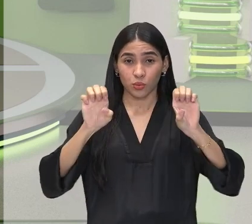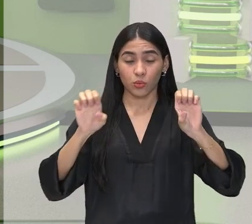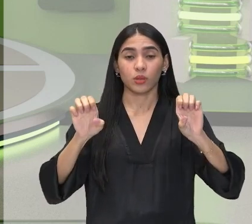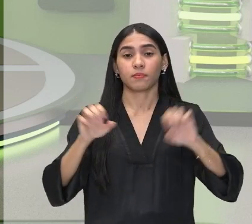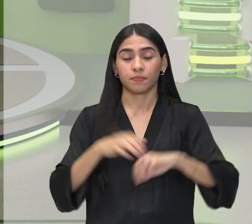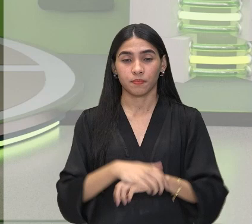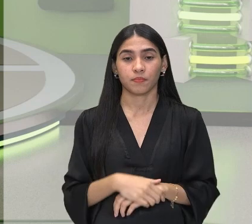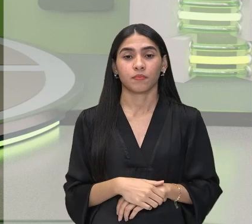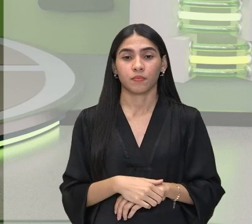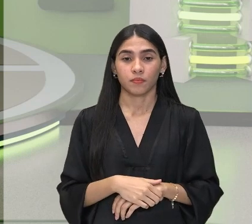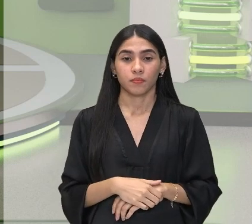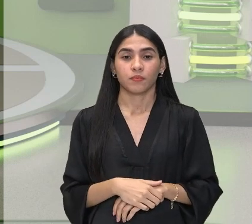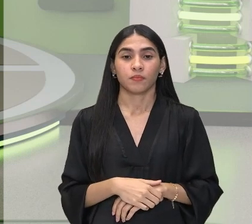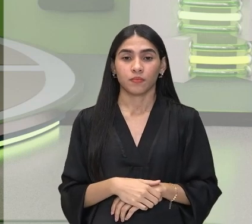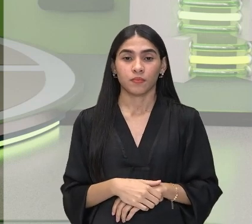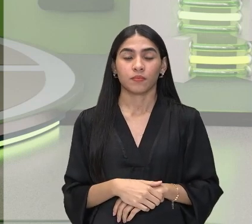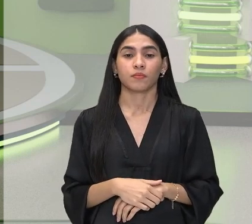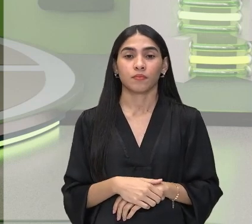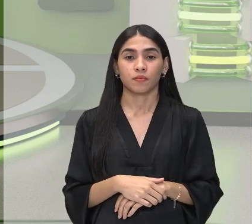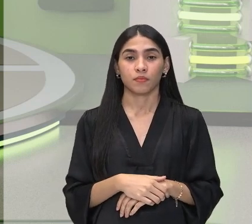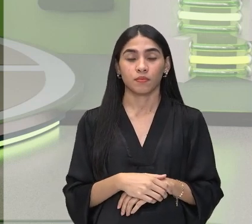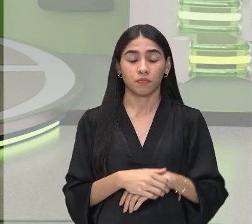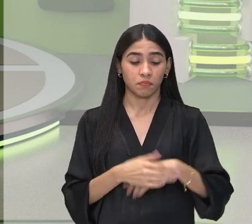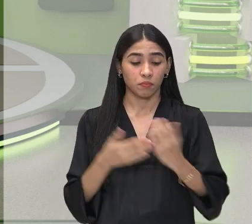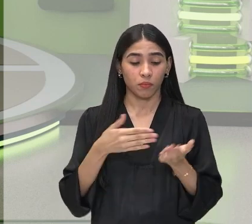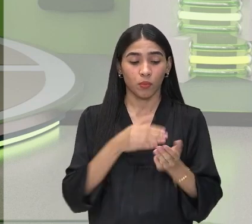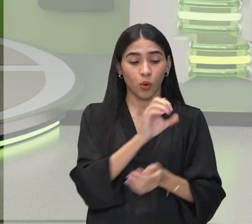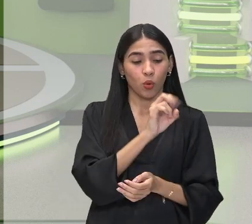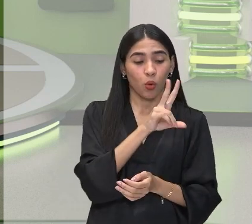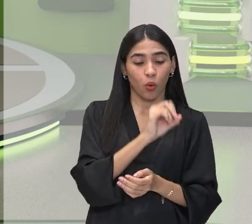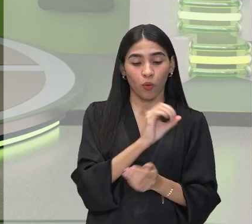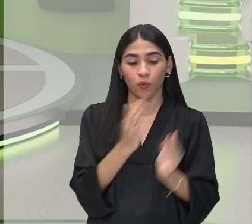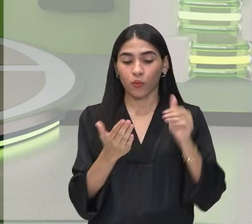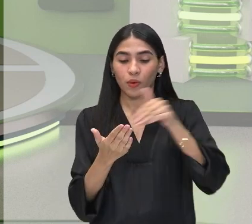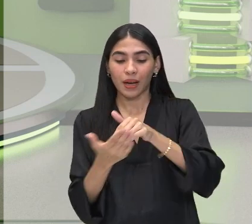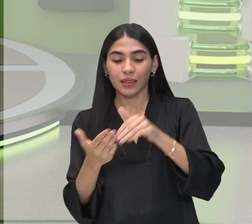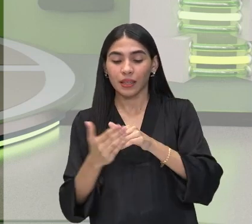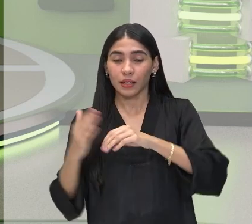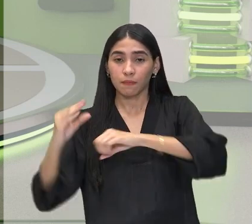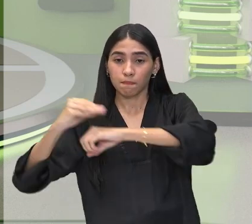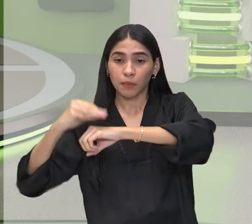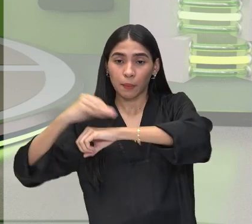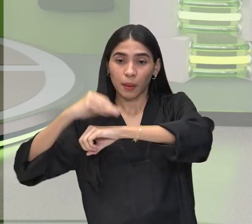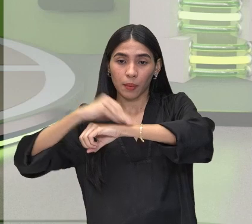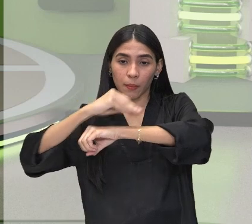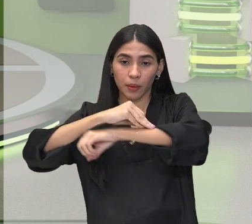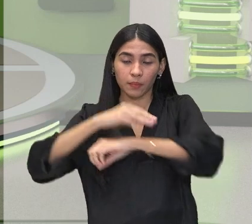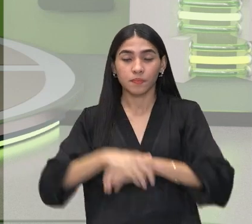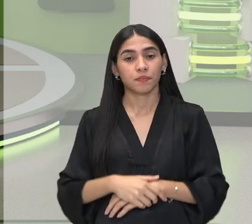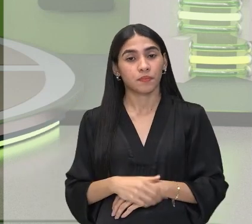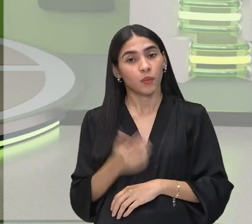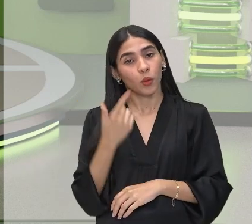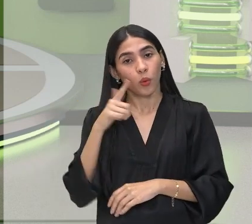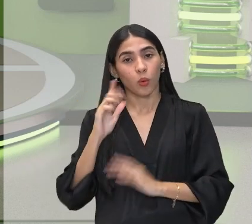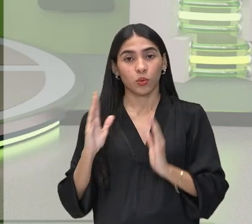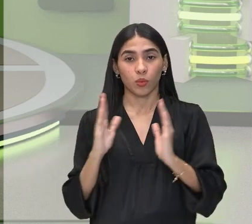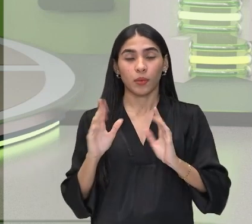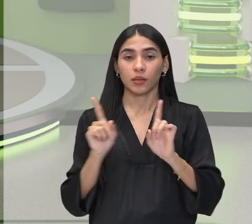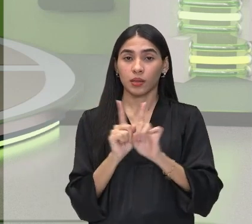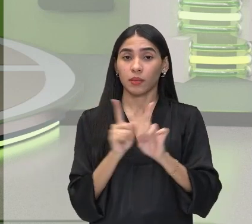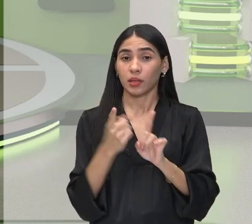forma completamente desse indivíduo desde o momento que nasce até chegar à fase adulta. Em outro momento,